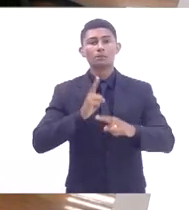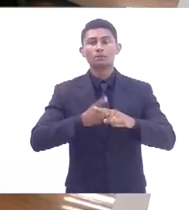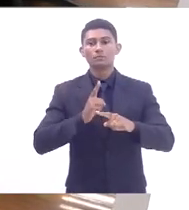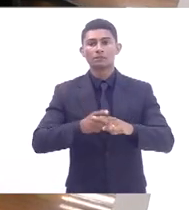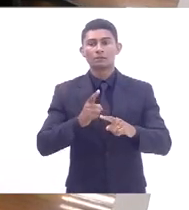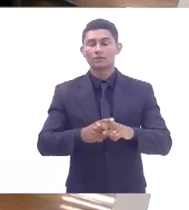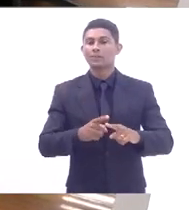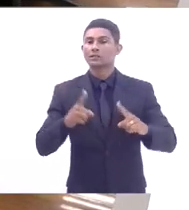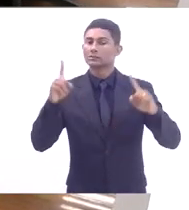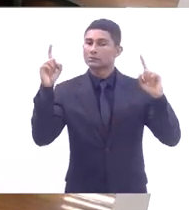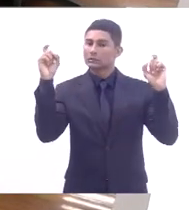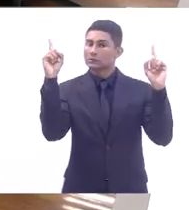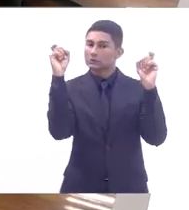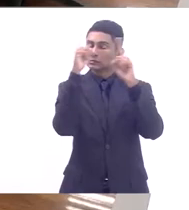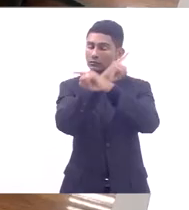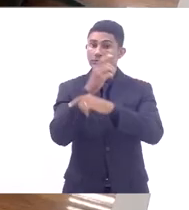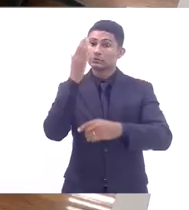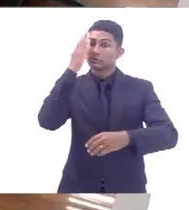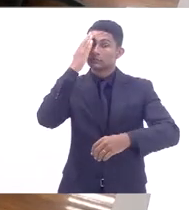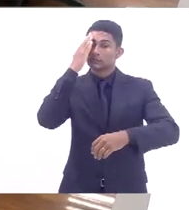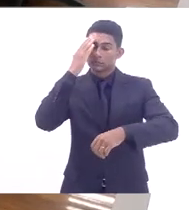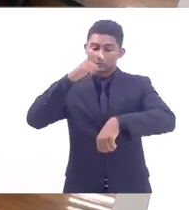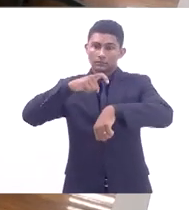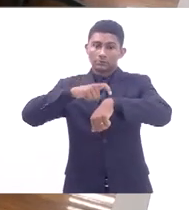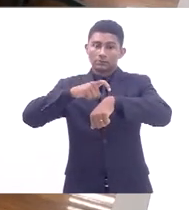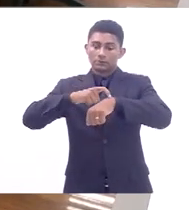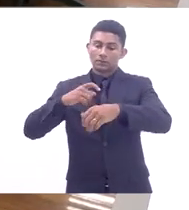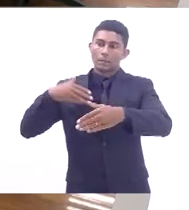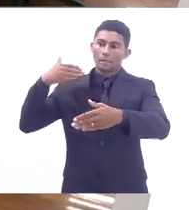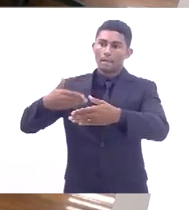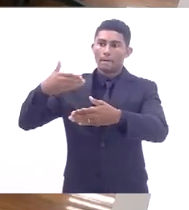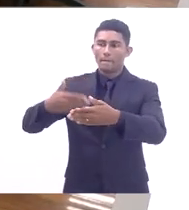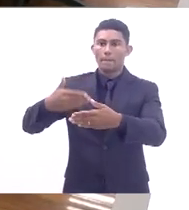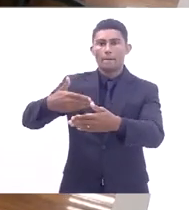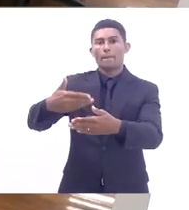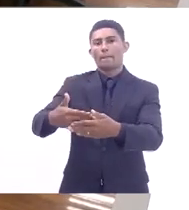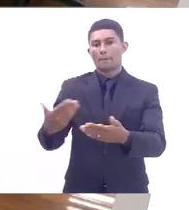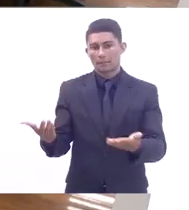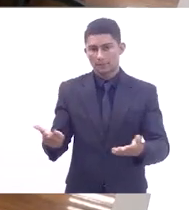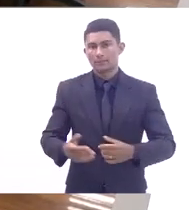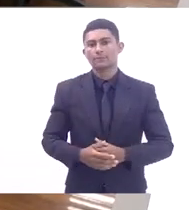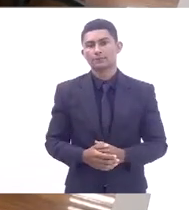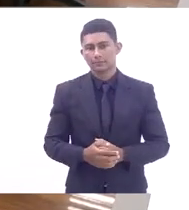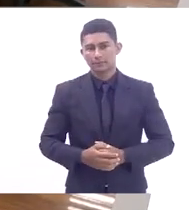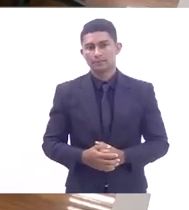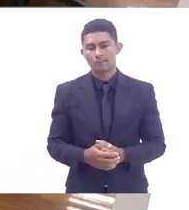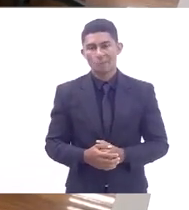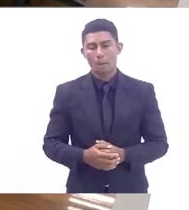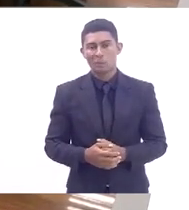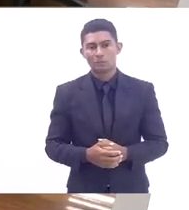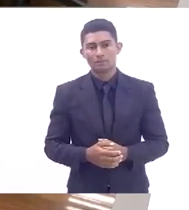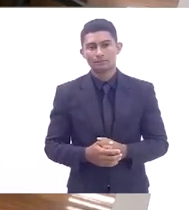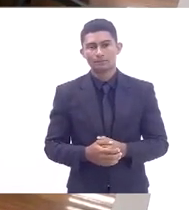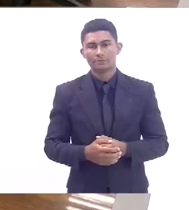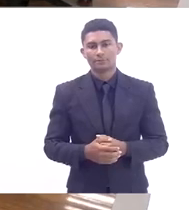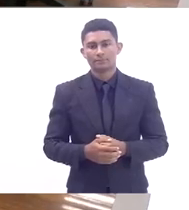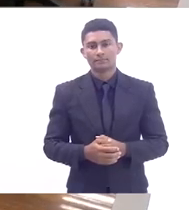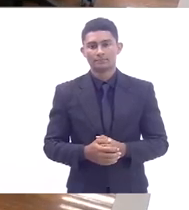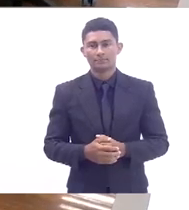dificuldade justamente quando o tempo mais conta contra a gente é é é